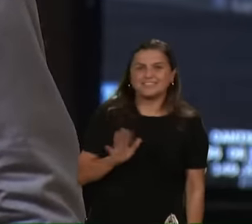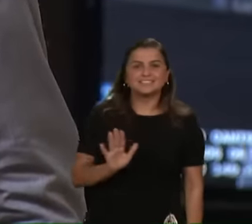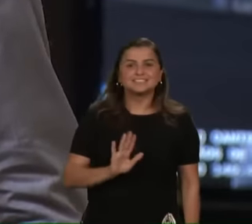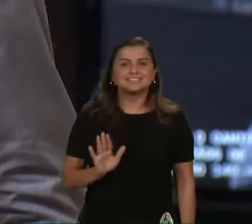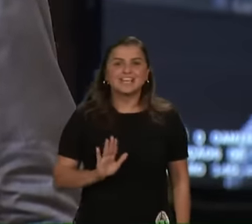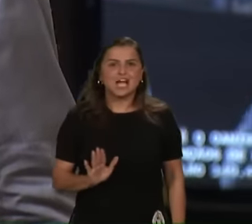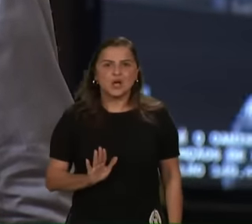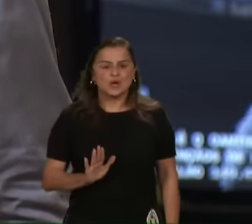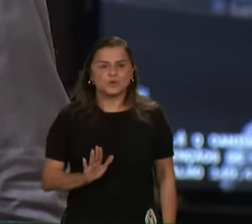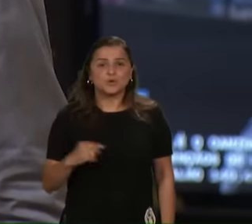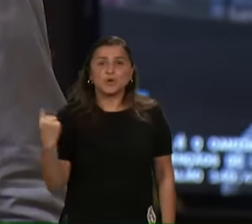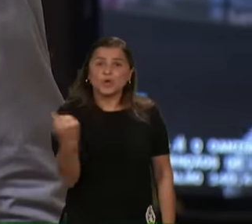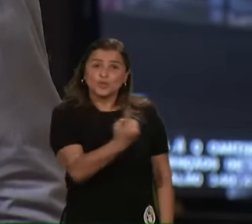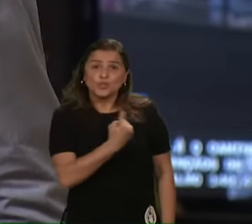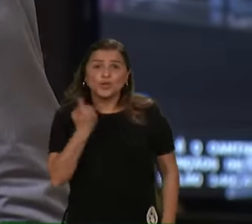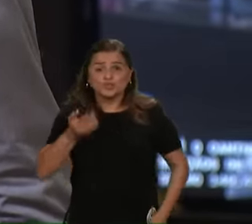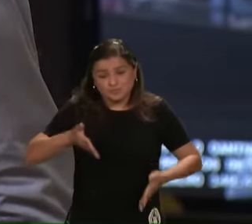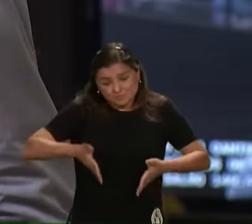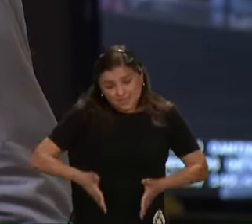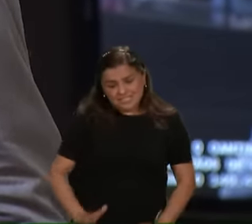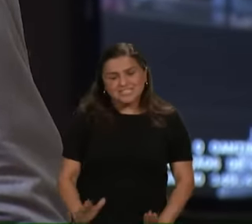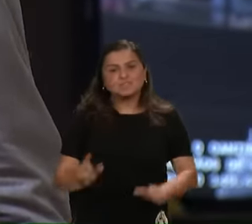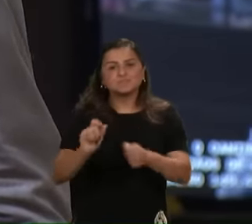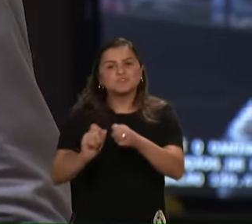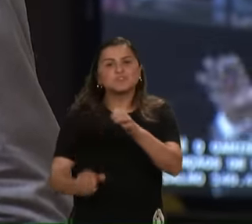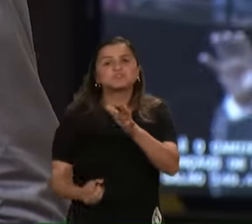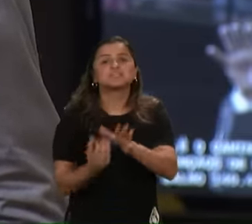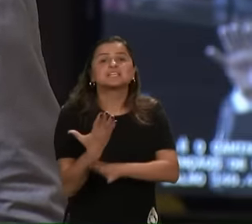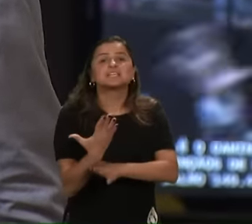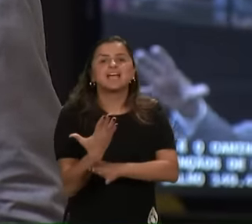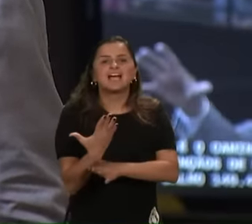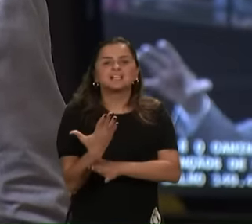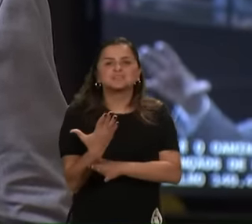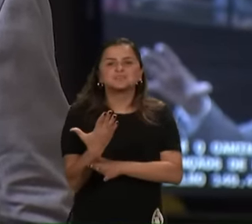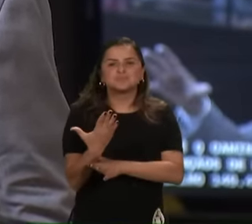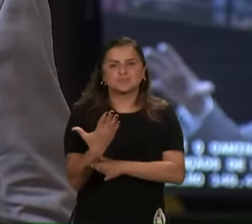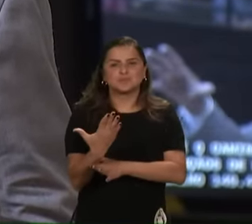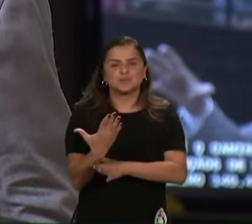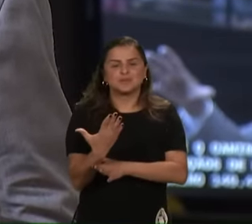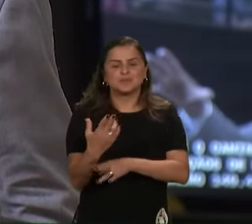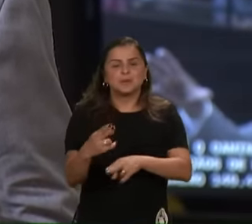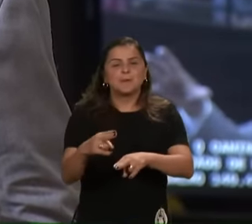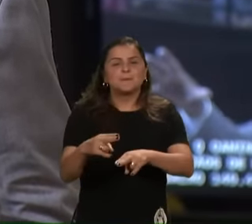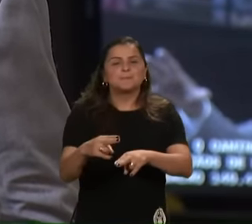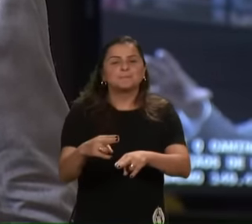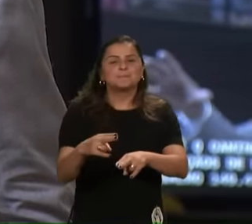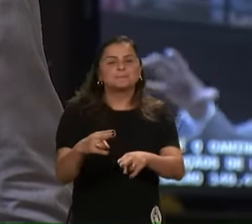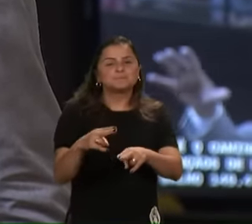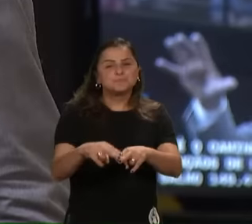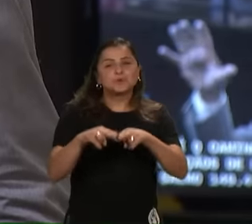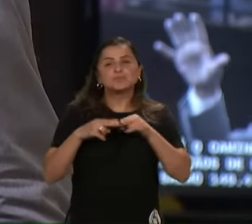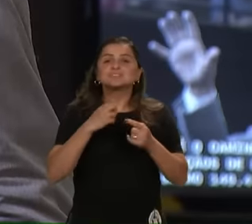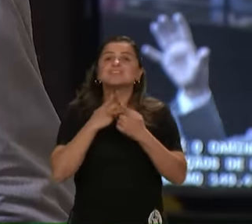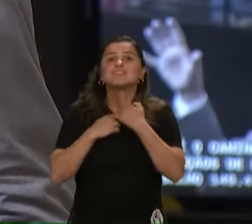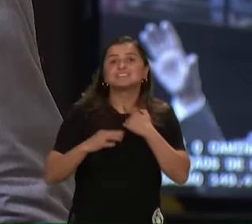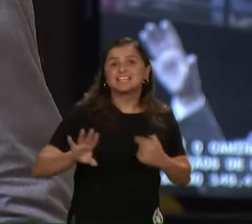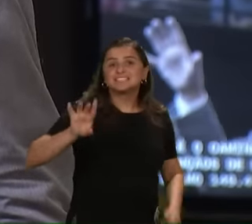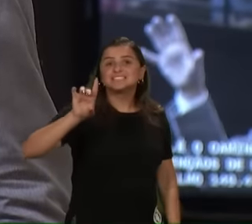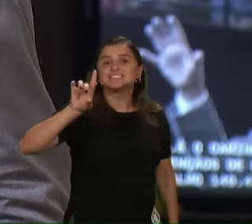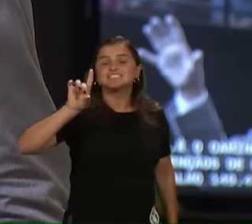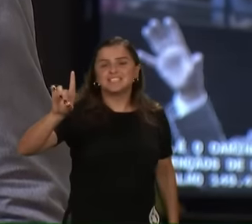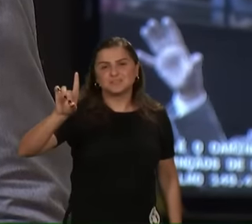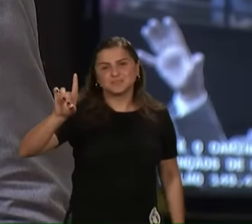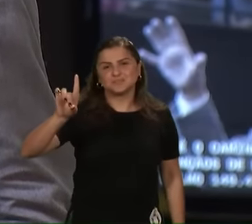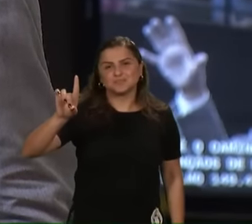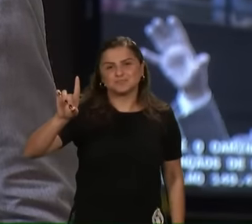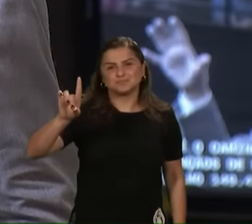qual Deus nos fez. Mas quando estamos dentro da vontade dEle, aí é tão diferente.